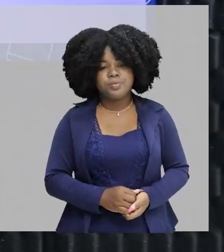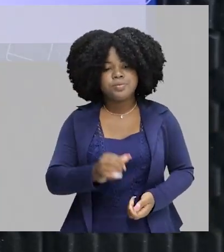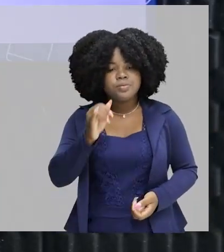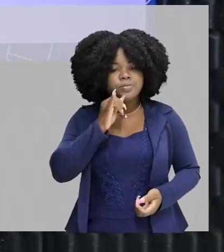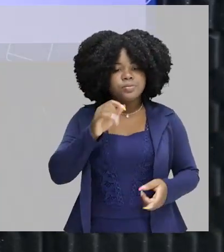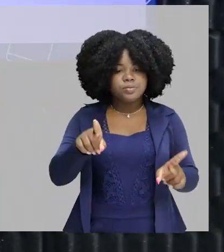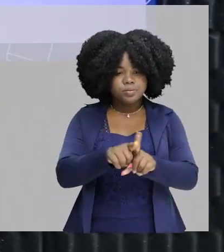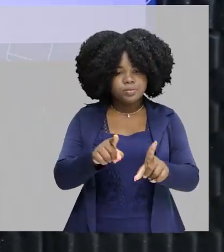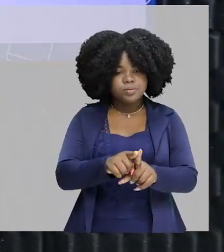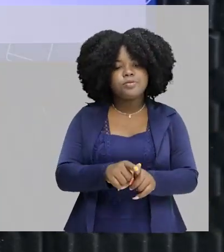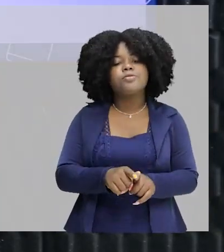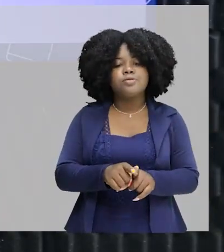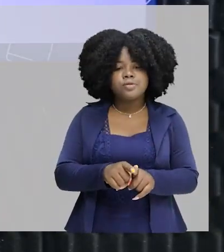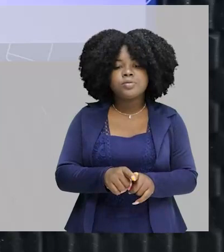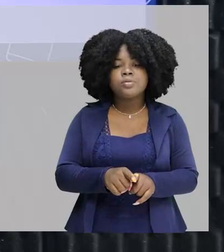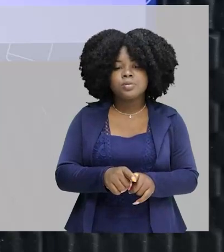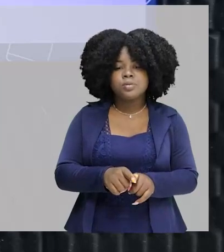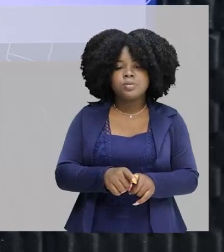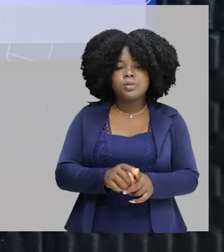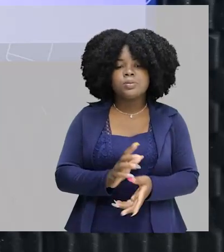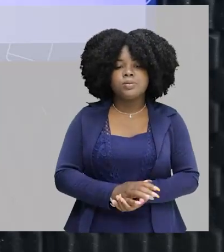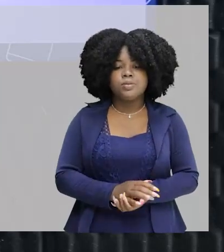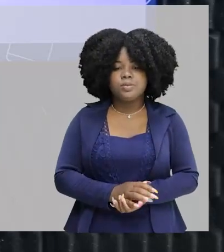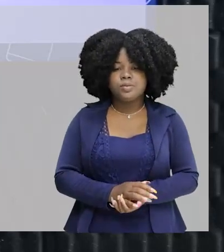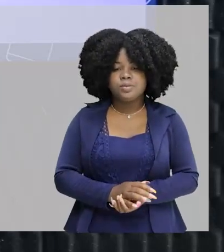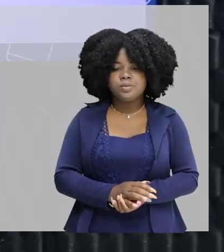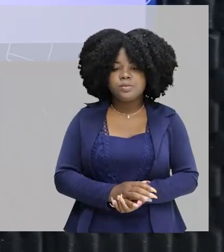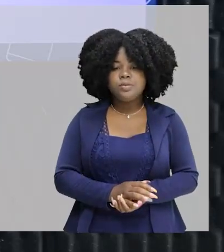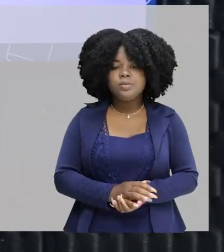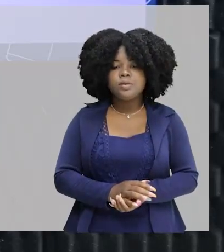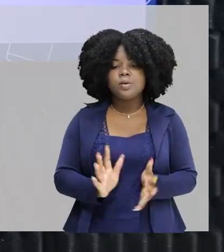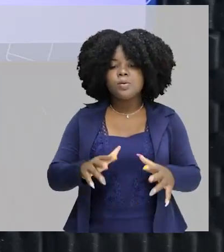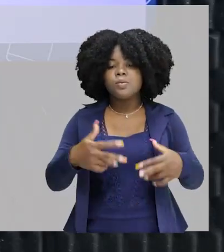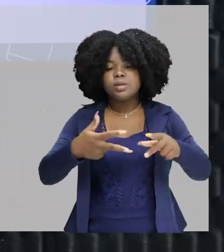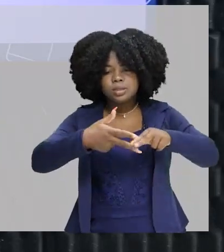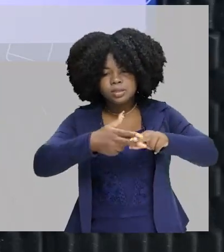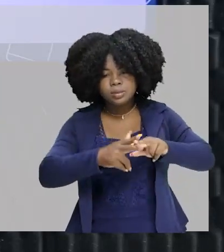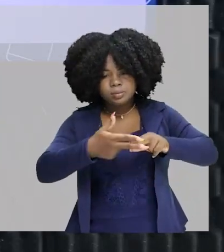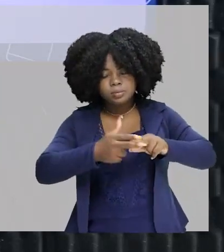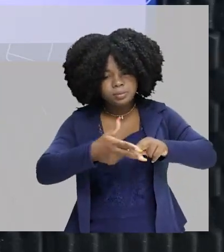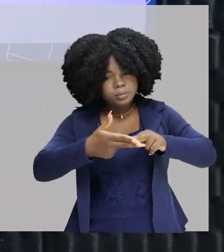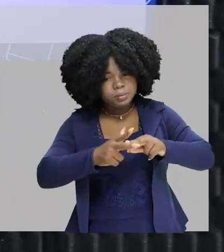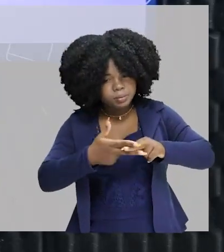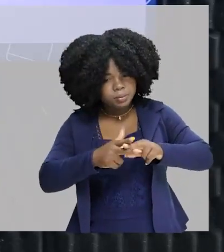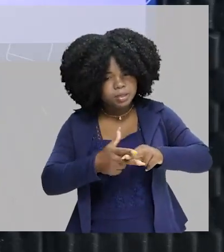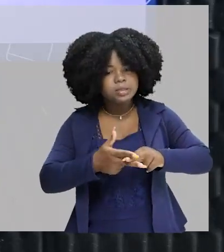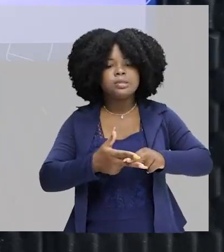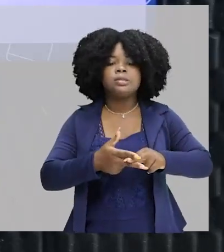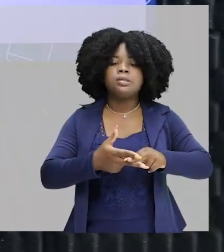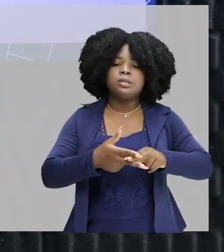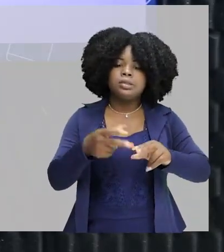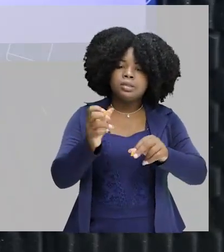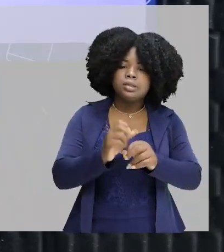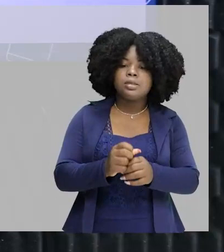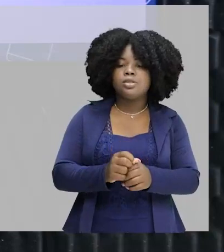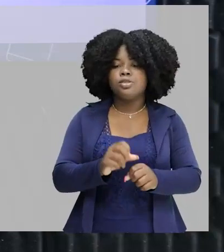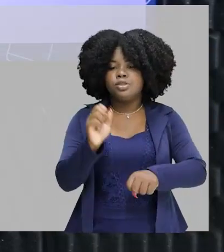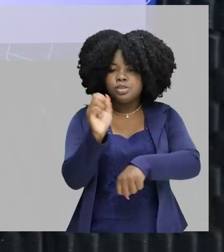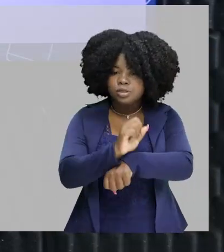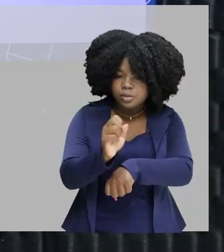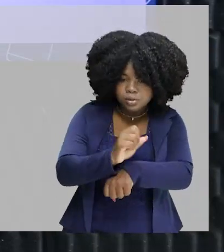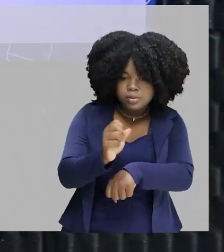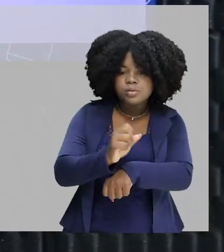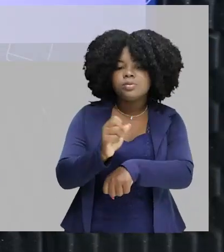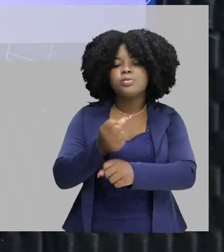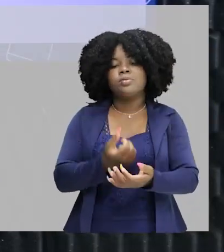calcula a quantidade de peças necessárias para o próximo mês, com base nas vendas que